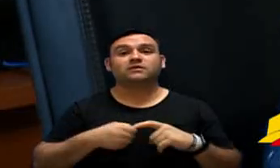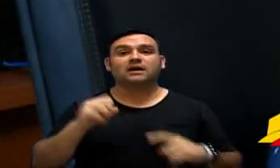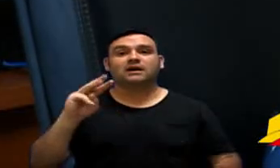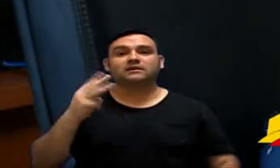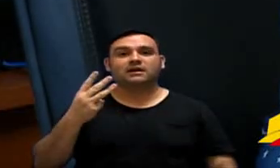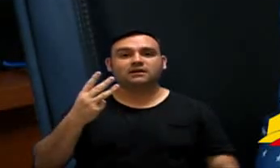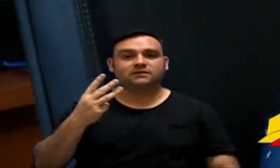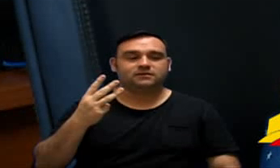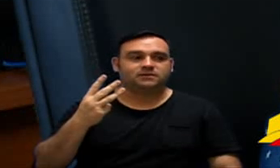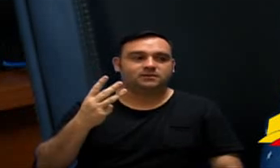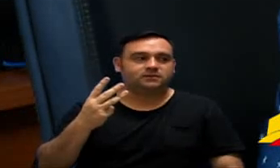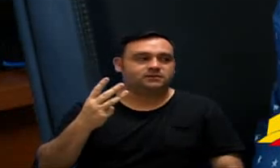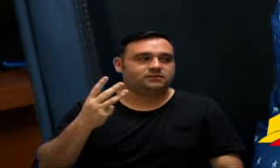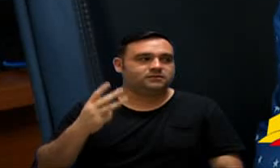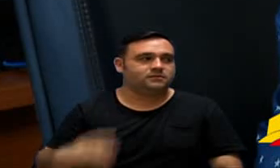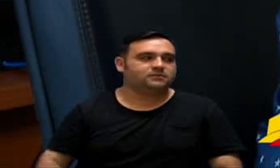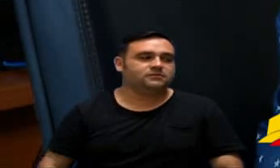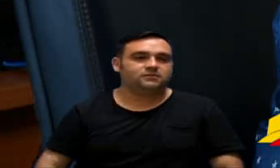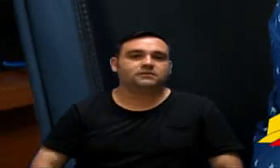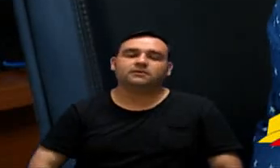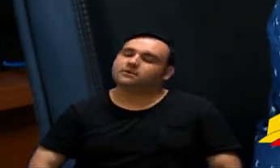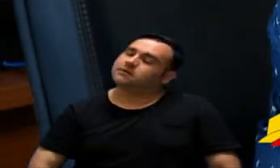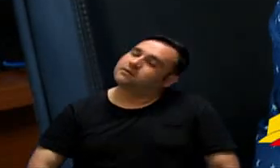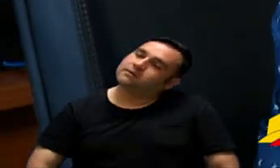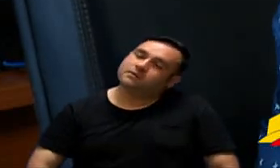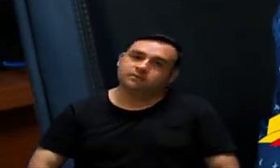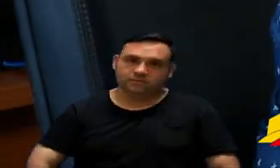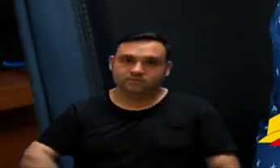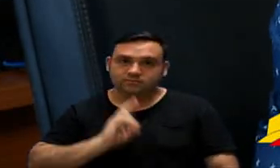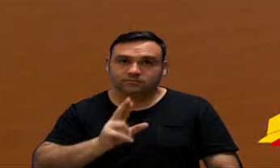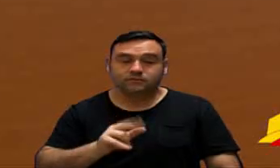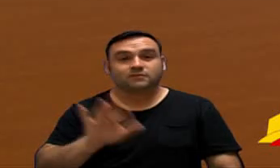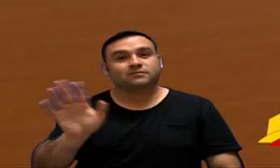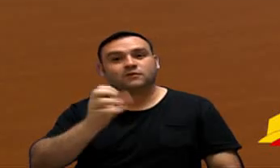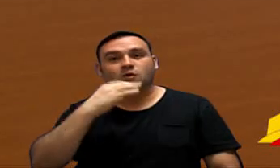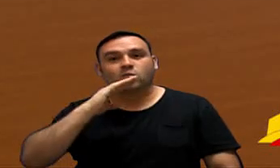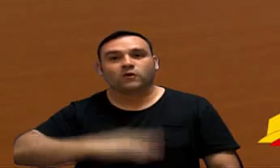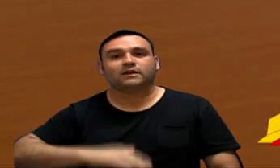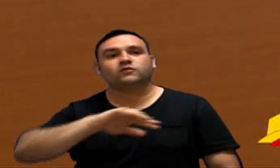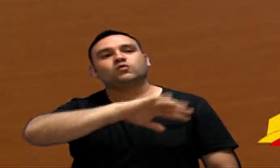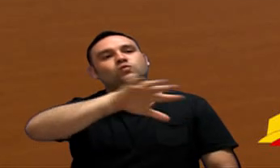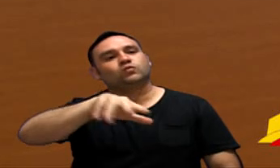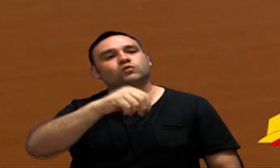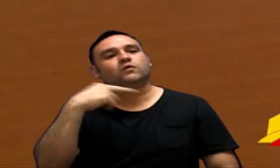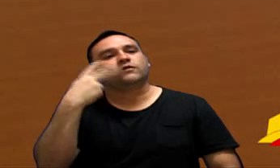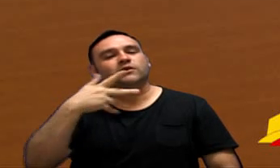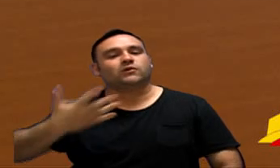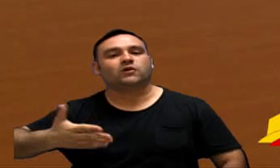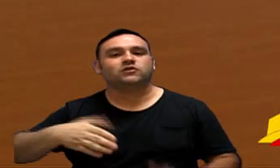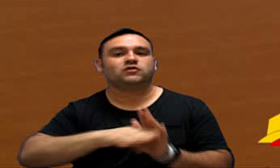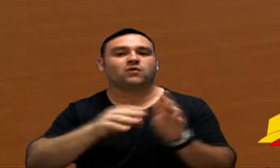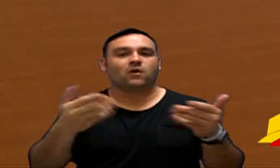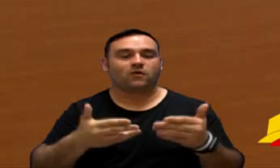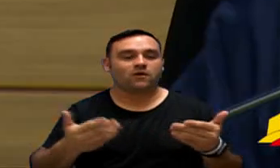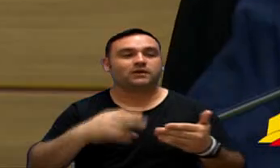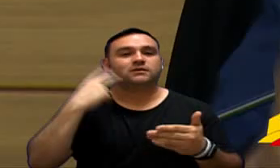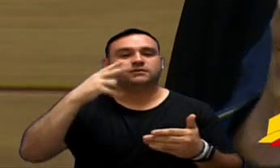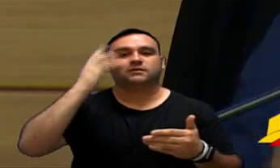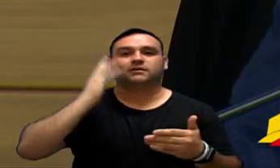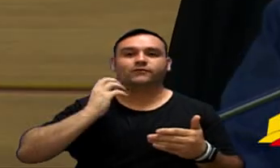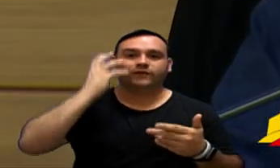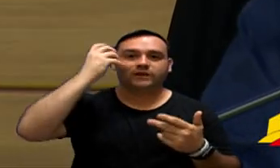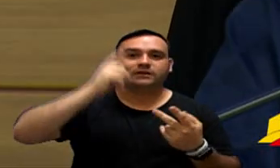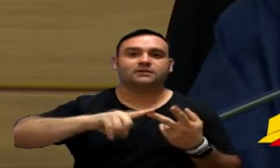horas. Pode ir, pode ir. Posso responder? Pode, pode. Bom, boa tarde aos demais vereadores que chegaram. Vereadora